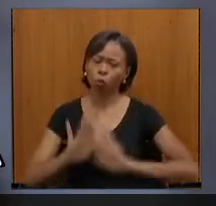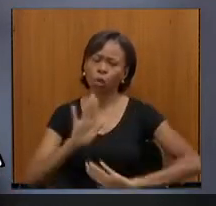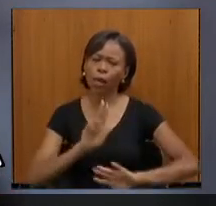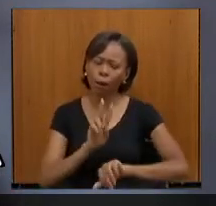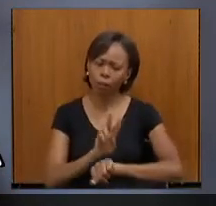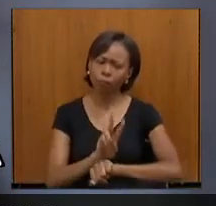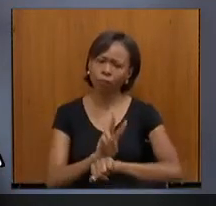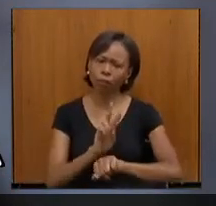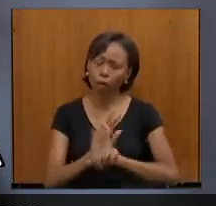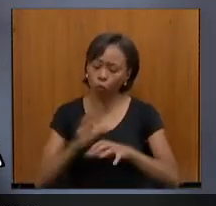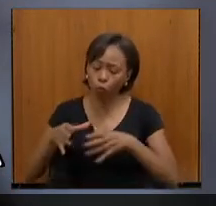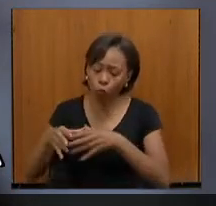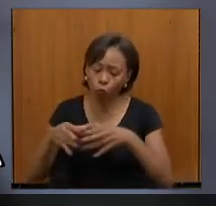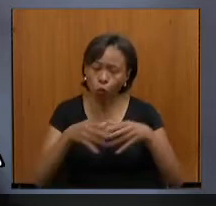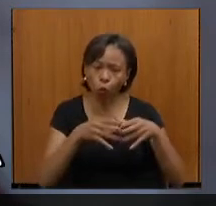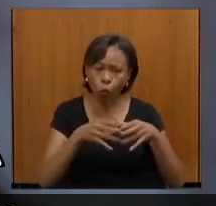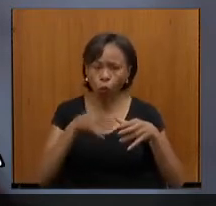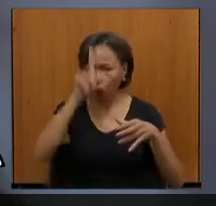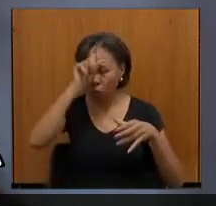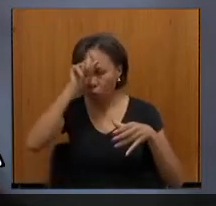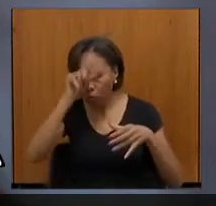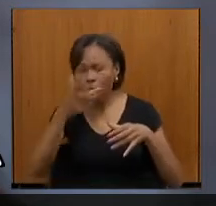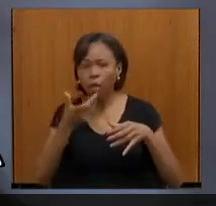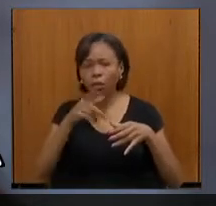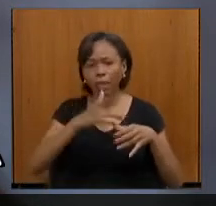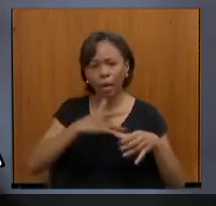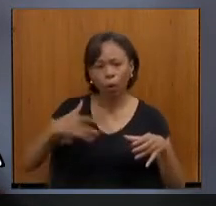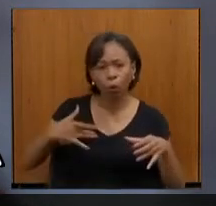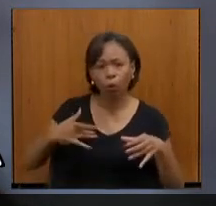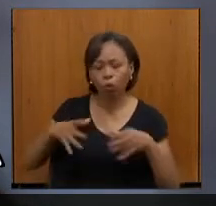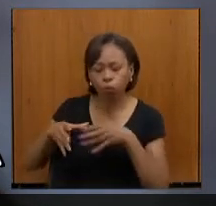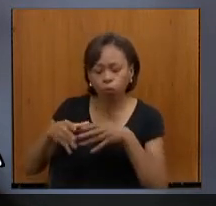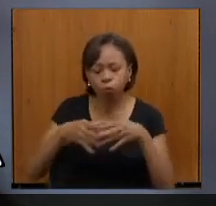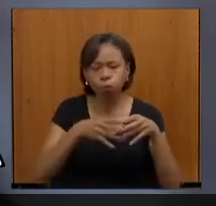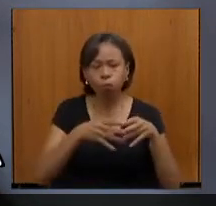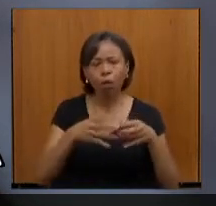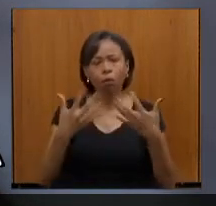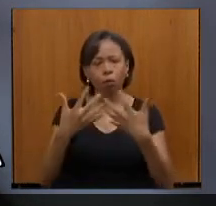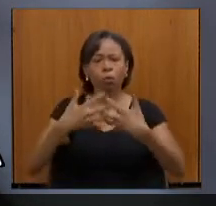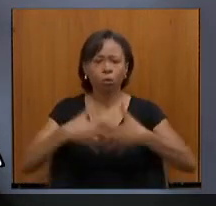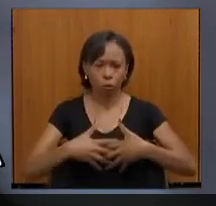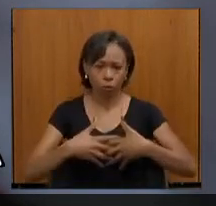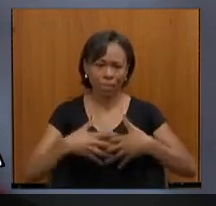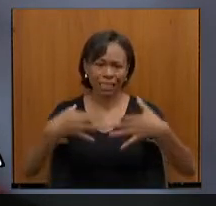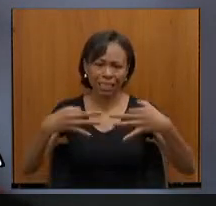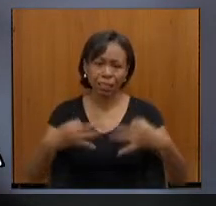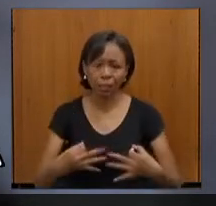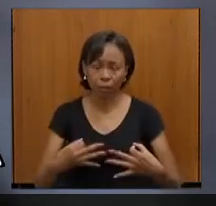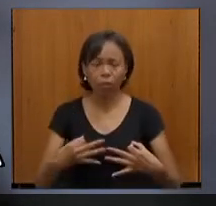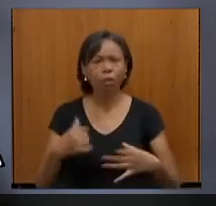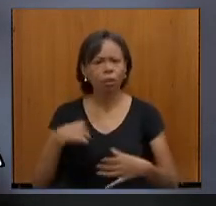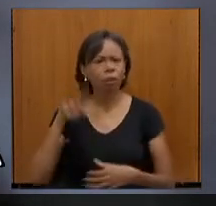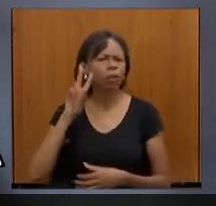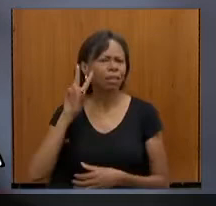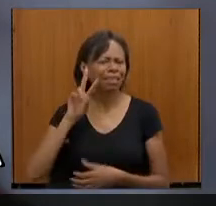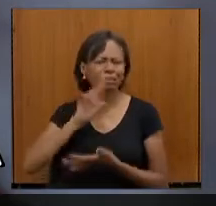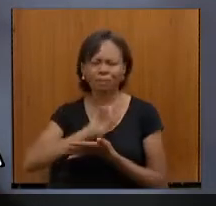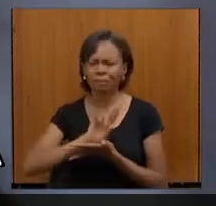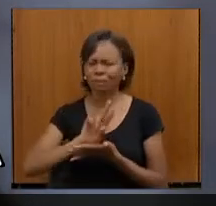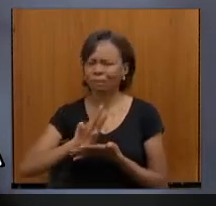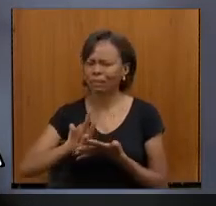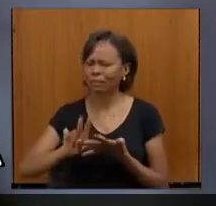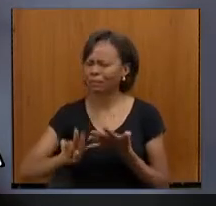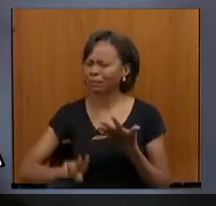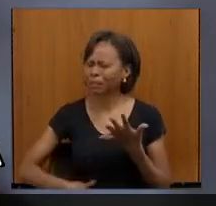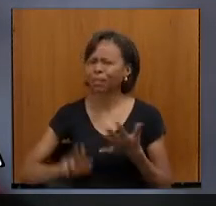integrada possa funcionar. Ainda assim, eu lembro de várias intervenções, aí existe um conjunto de